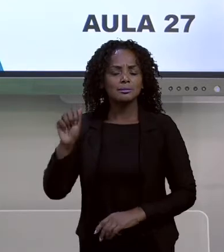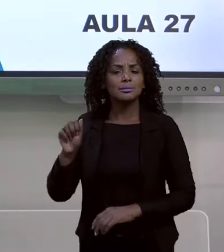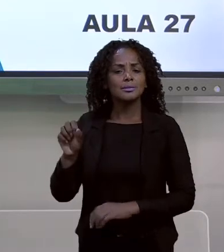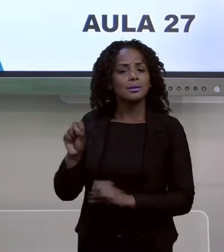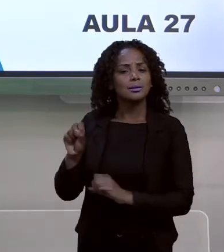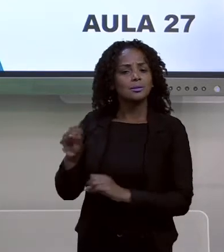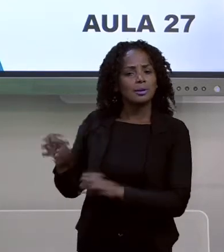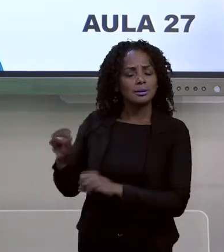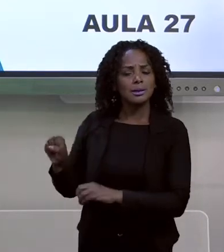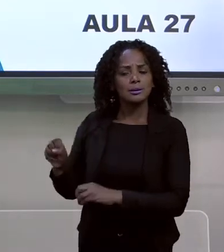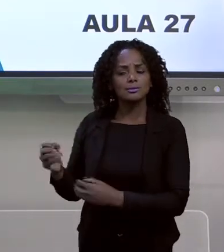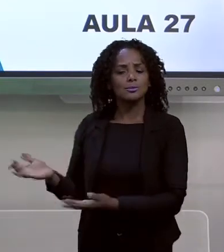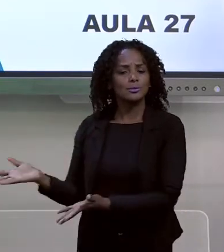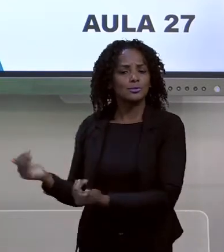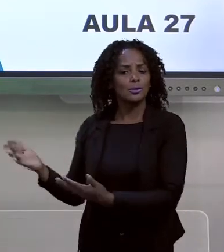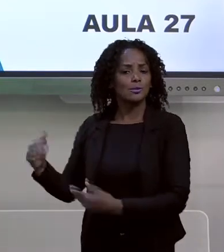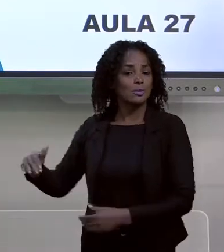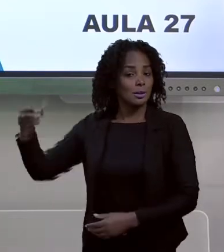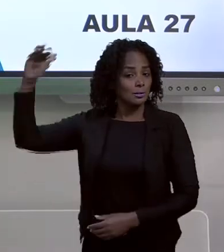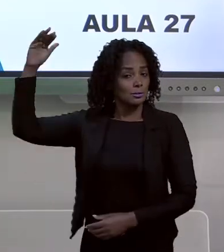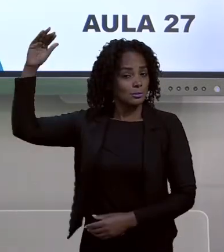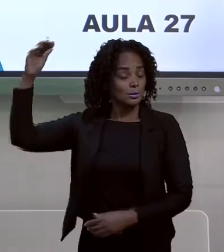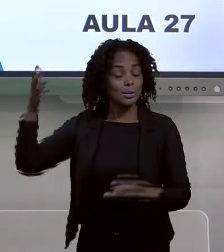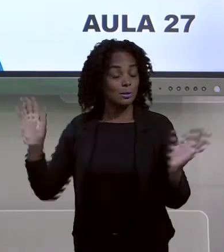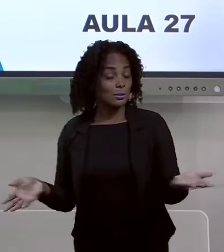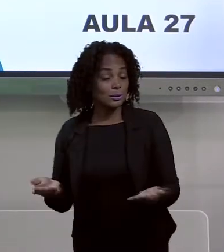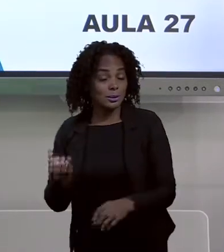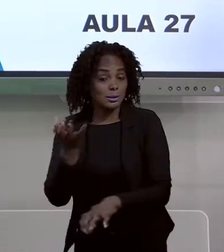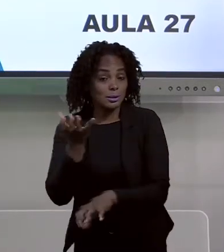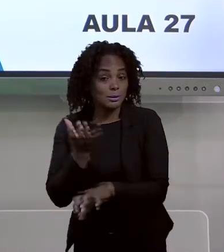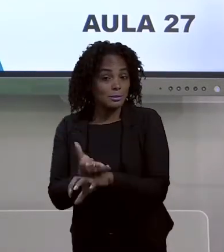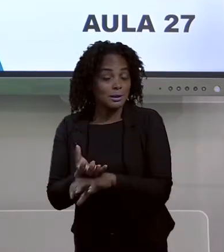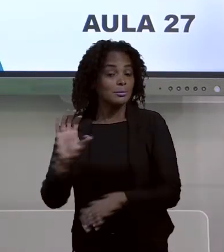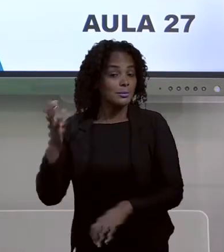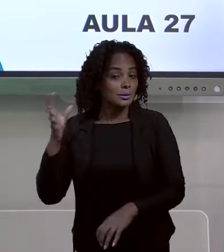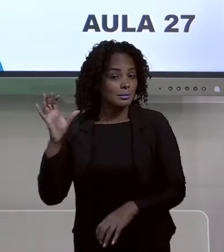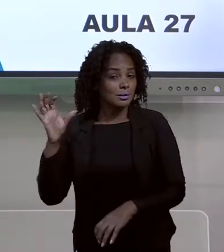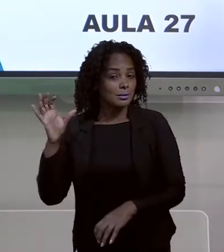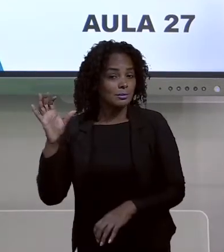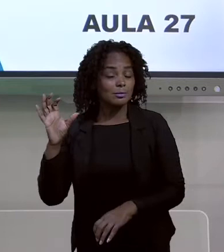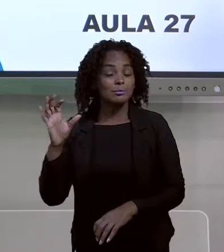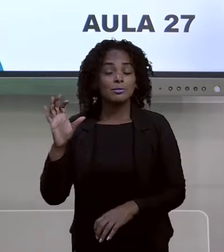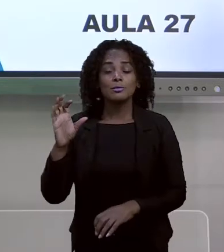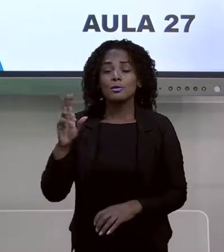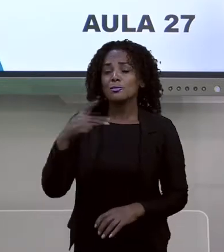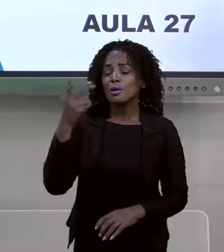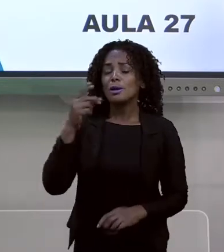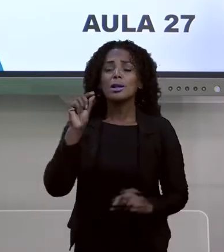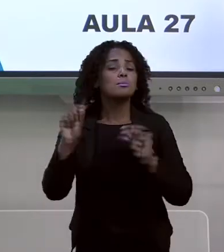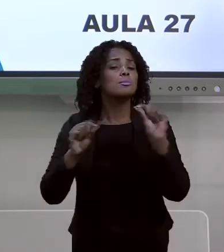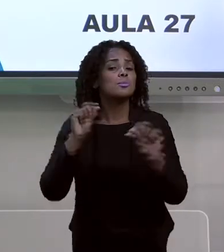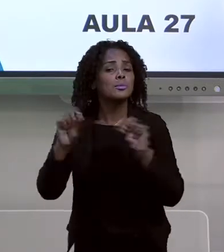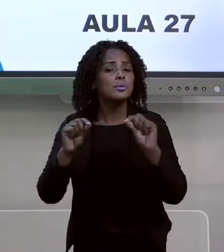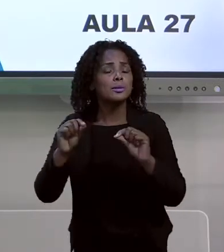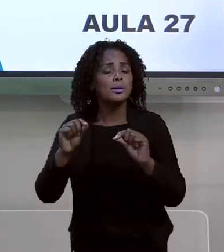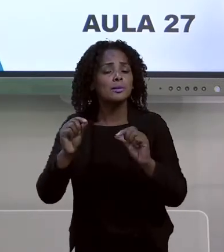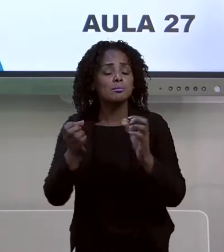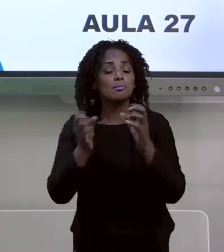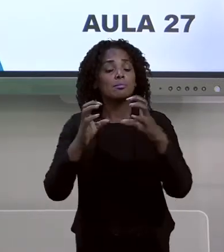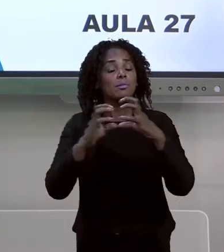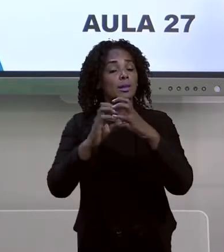Adultos, e hoje, na nossa aula de Ciências, nós vamos falar sobre características de